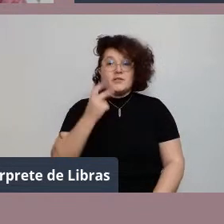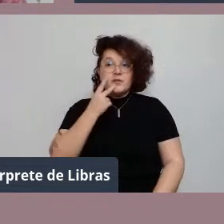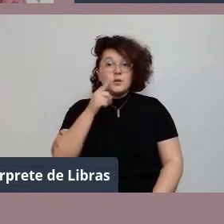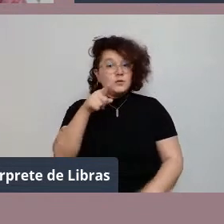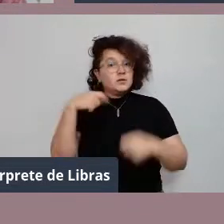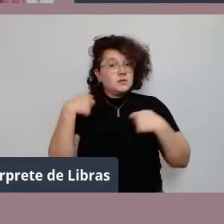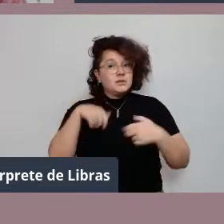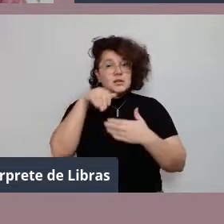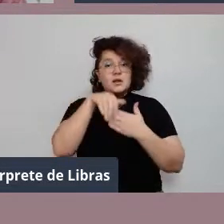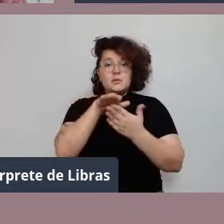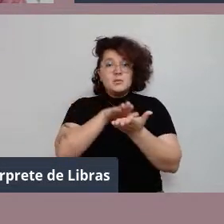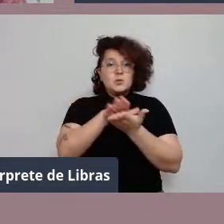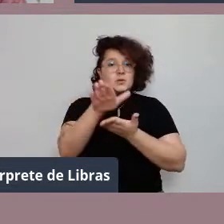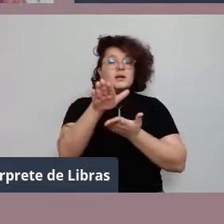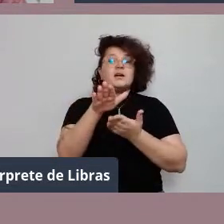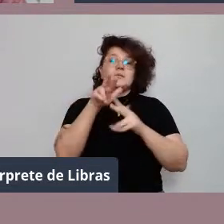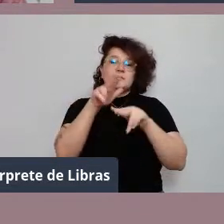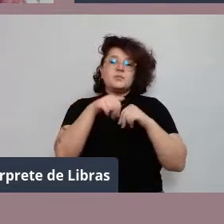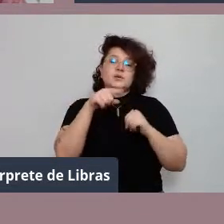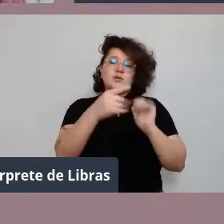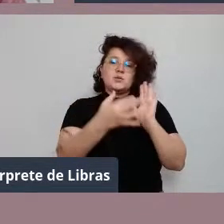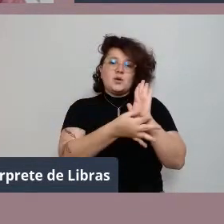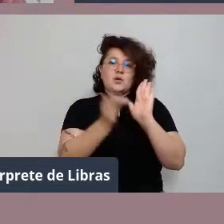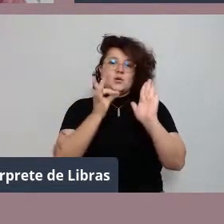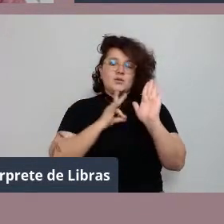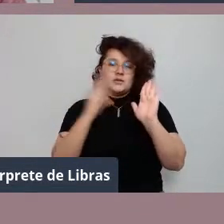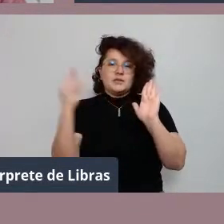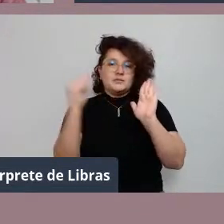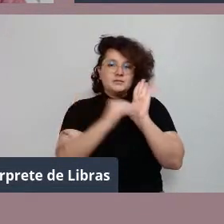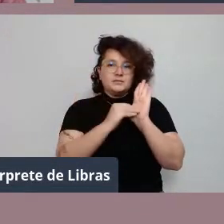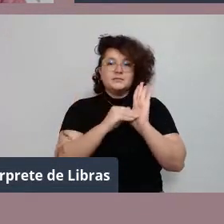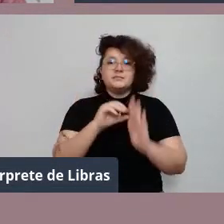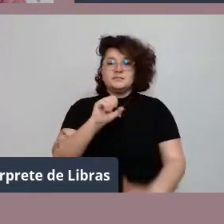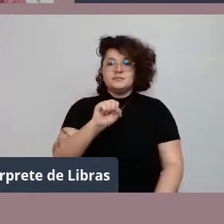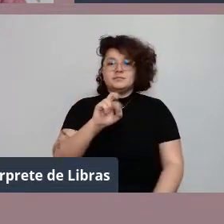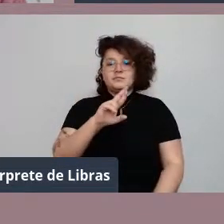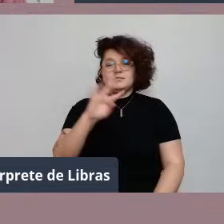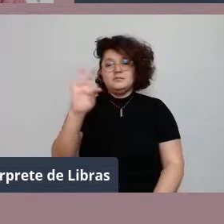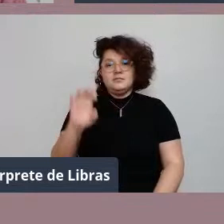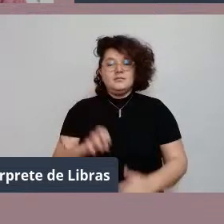que me fez eu trazer a revista do Acerrote, por isso.